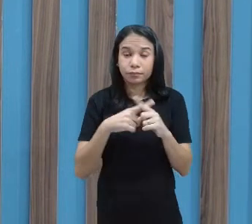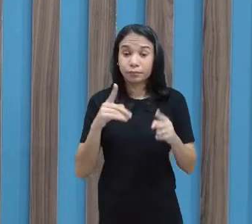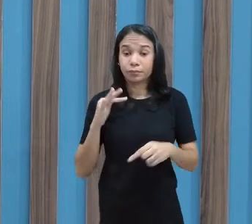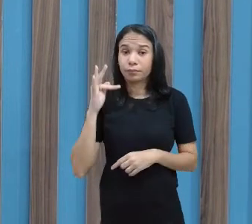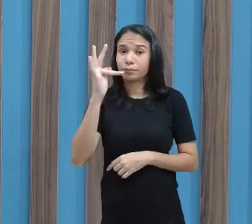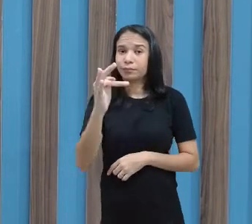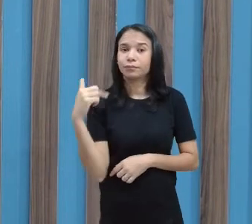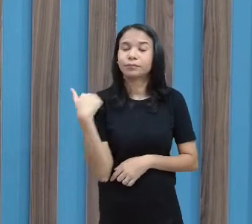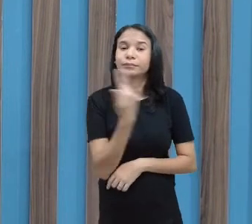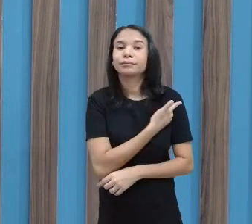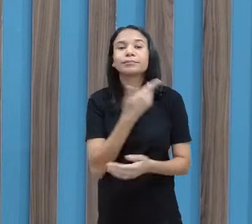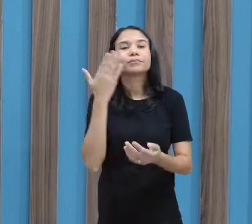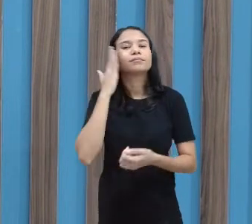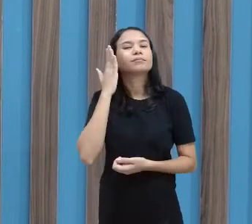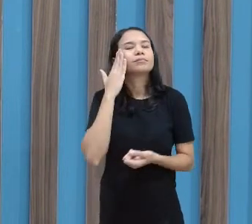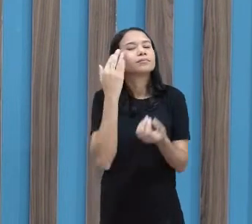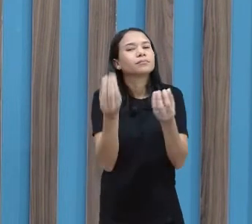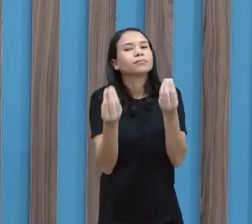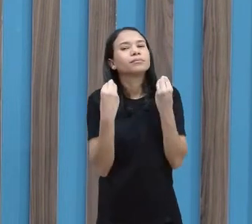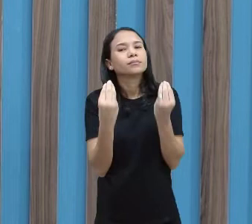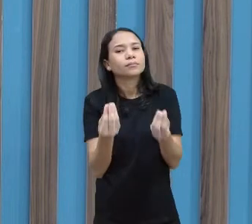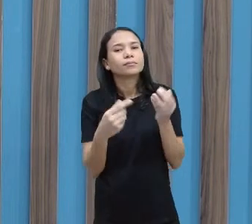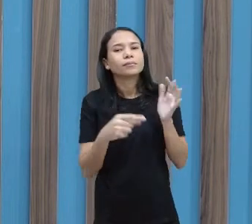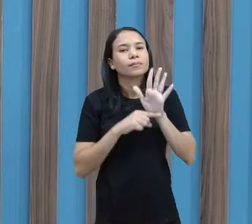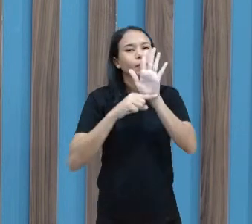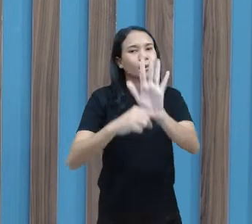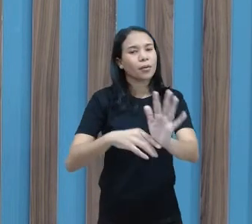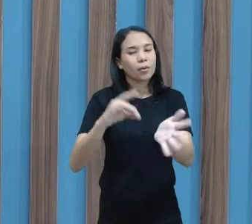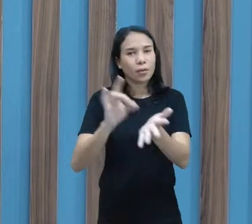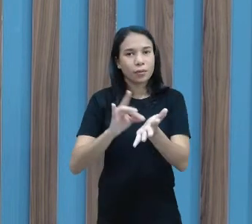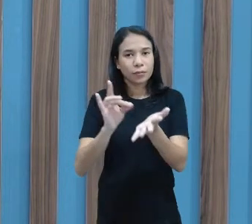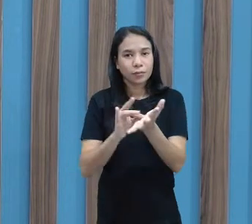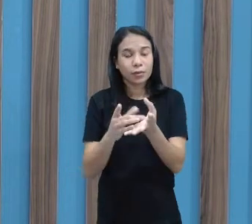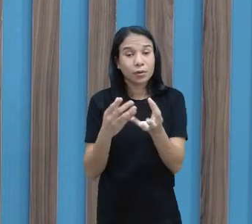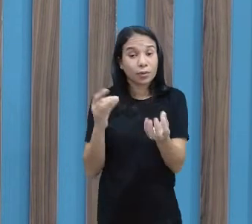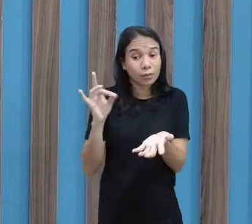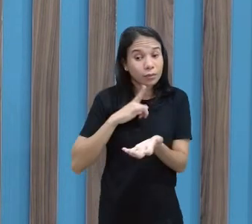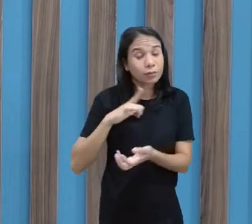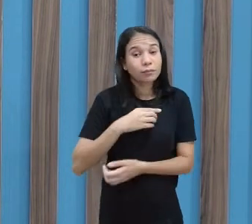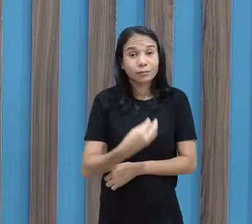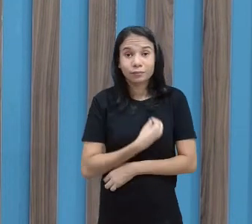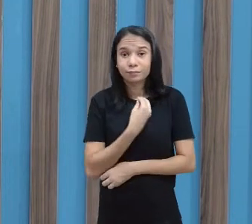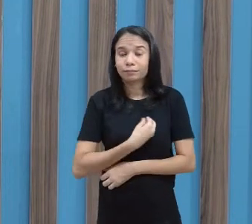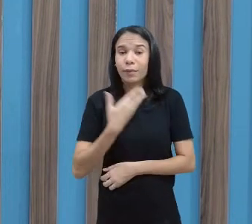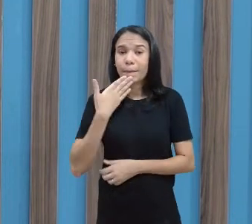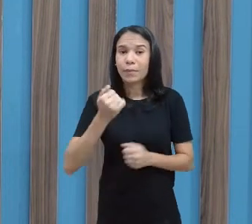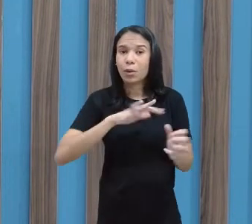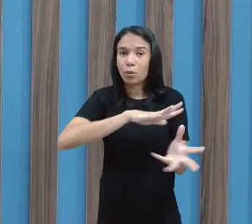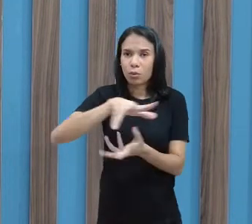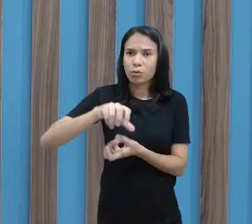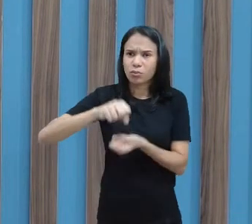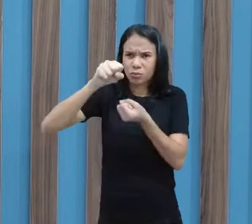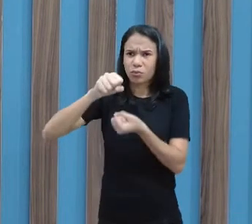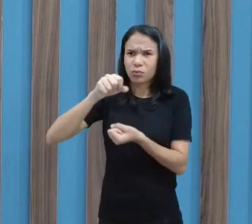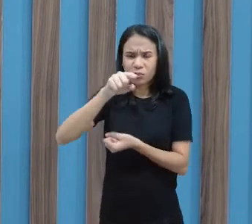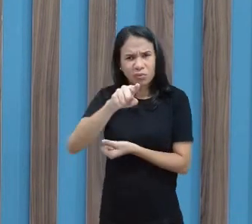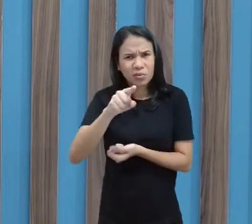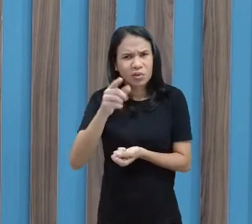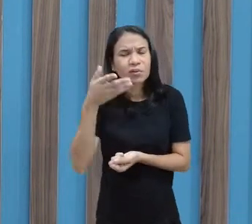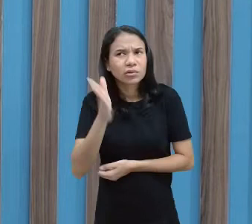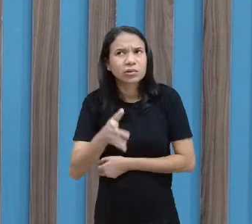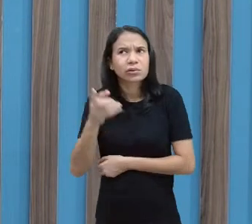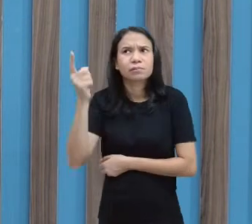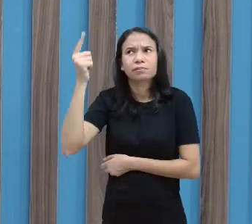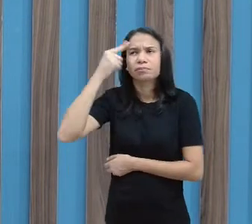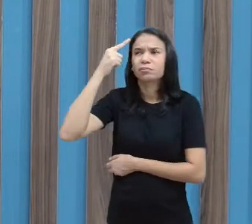vai entender como é que a gente pode ajudar um pouco e ter uma vida mais sustentável. Será que você já se